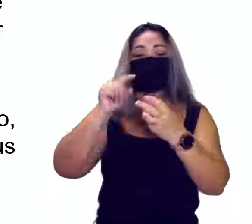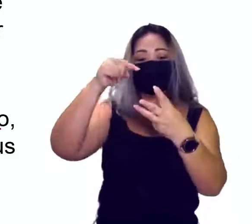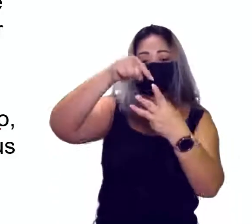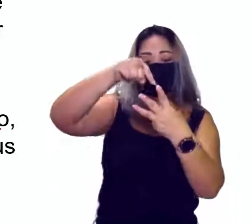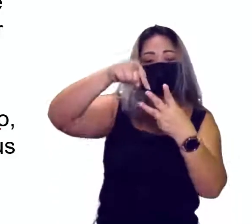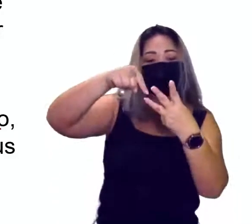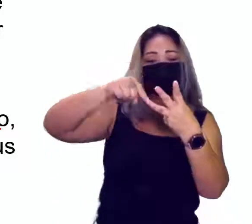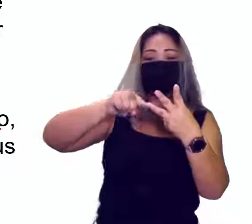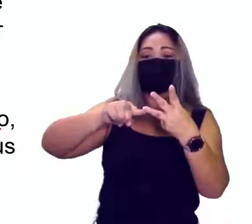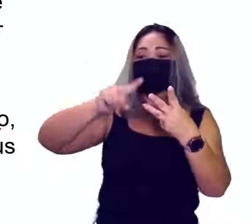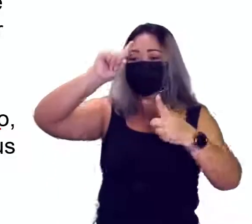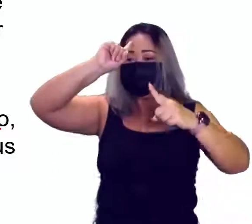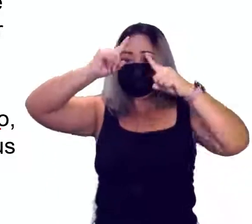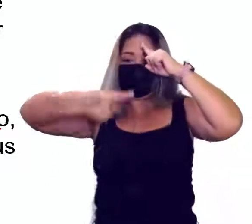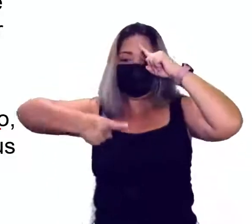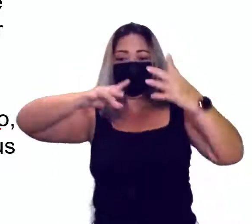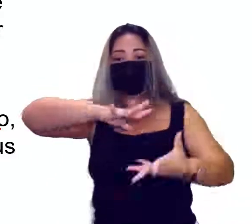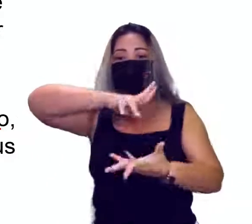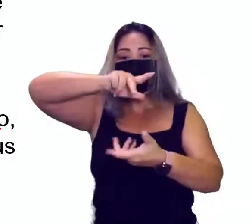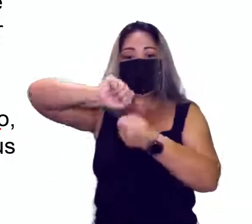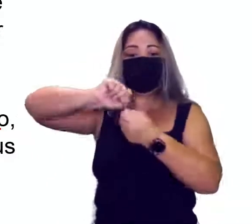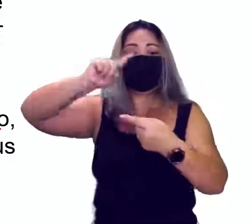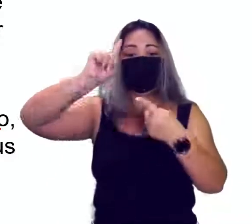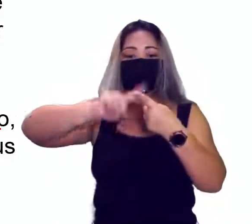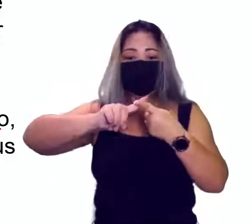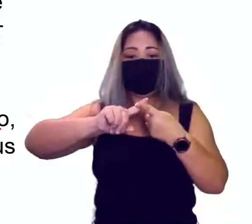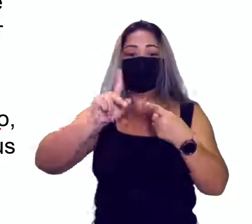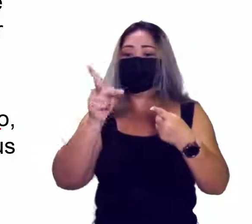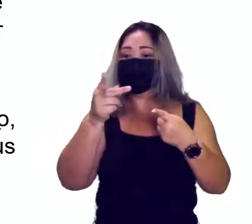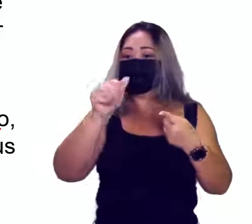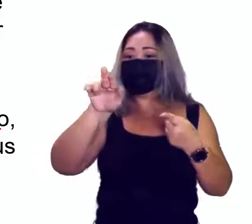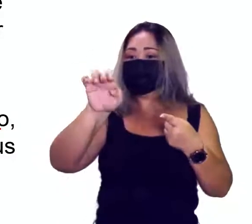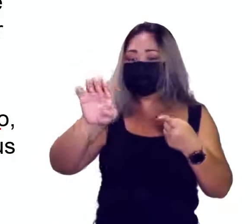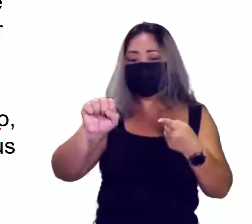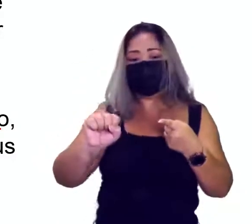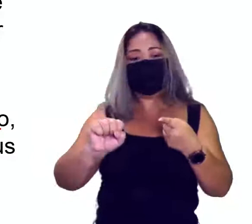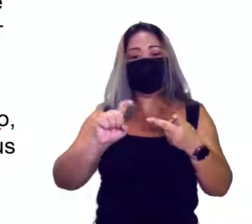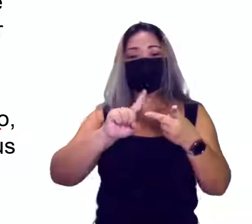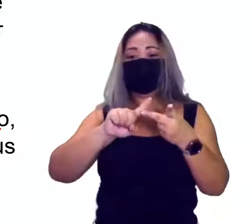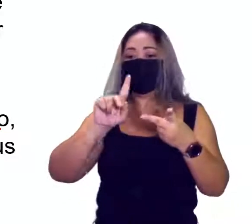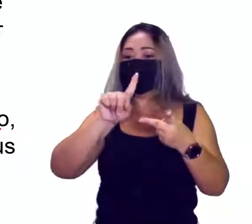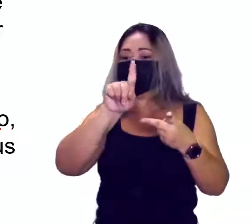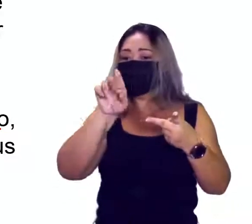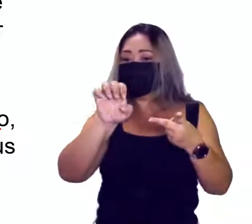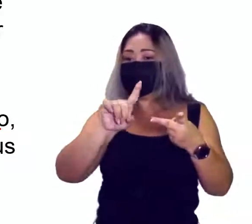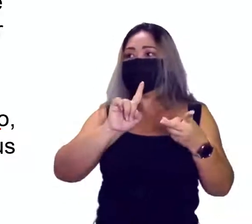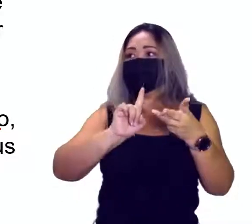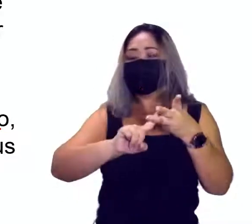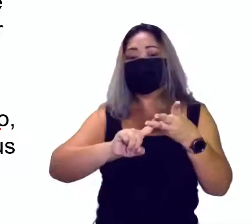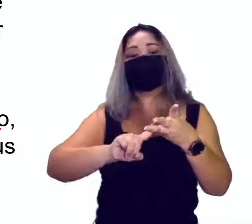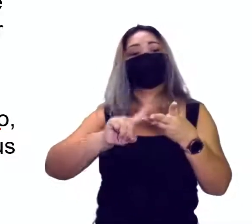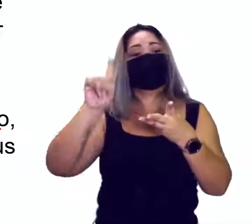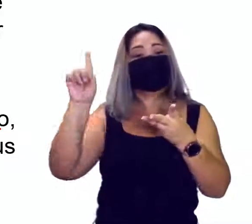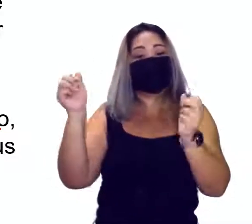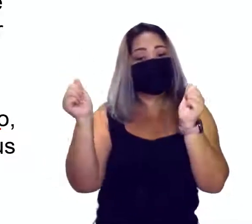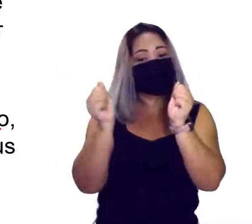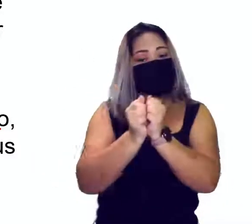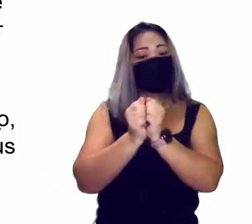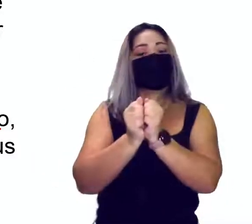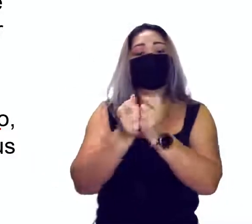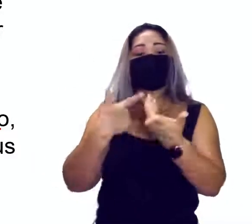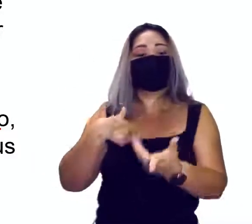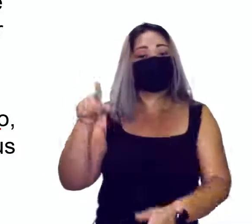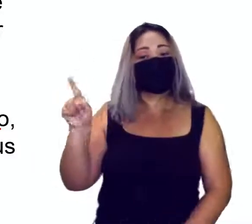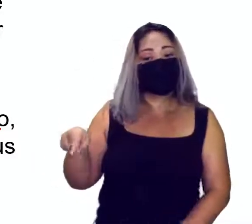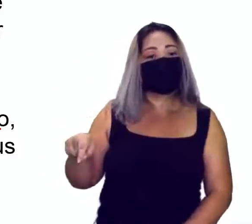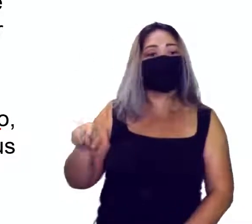mundo. É um dos 3, porque é Hades, né, é Zeus e ele. Juntamente com Zeus, deus do